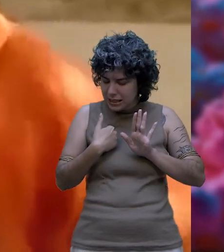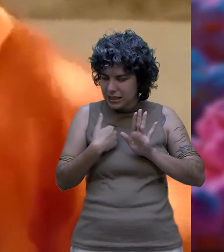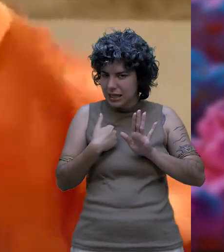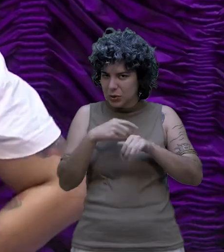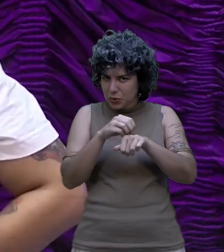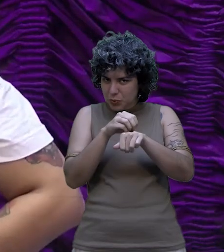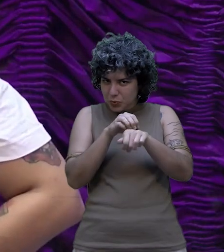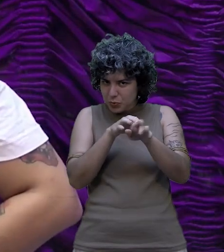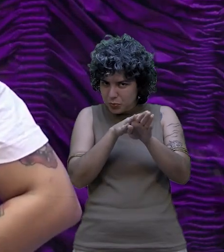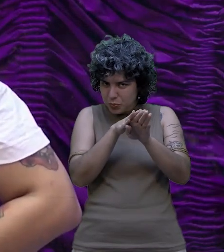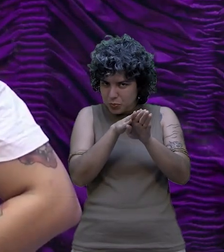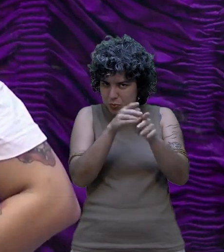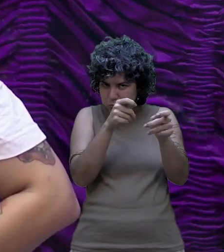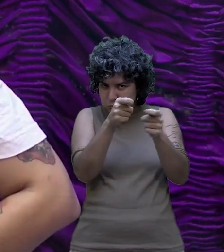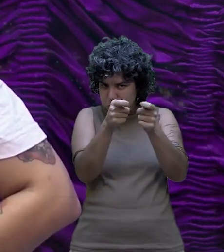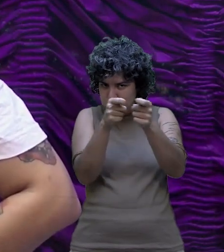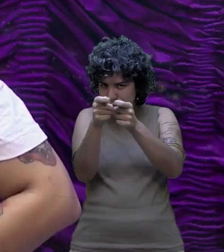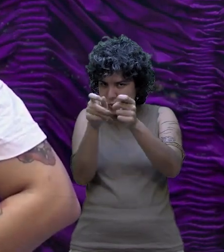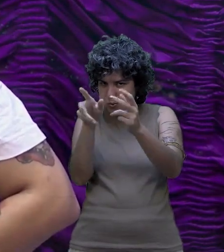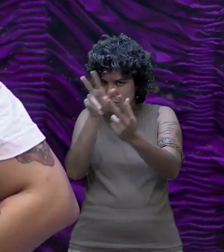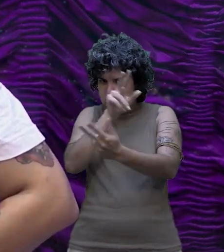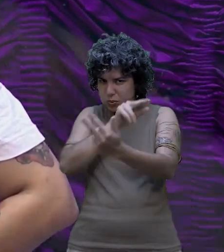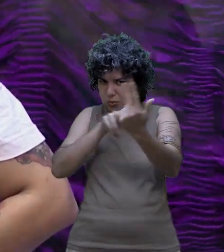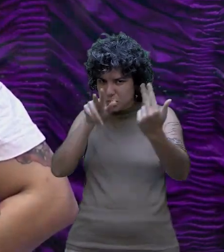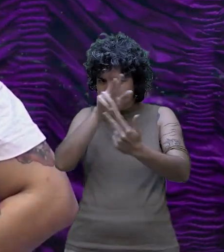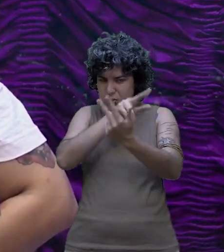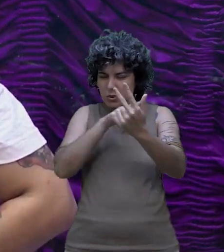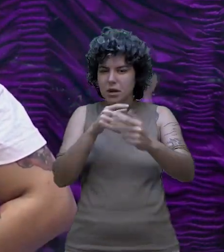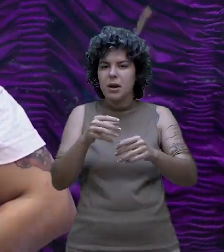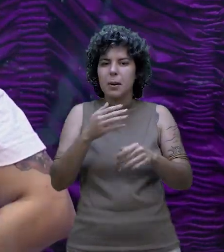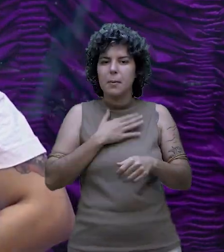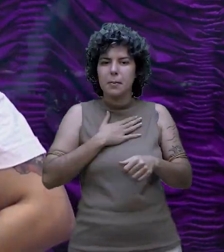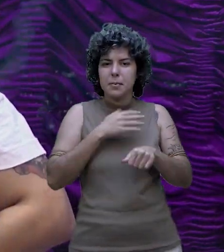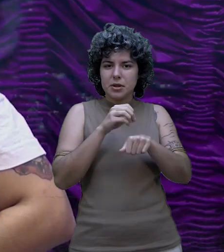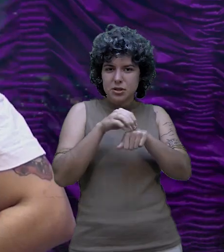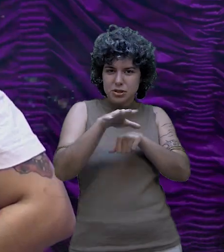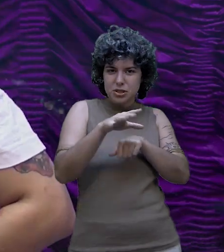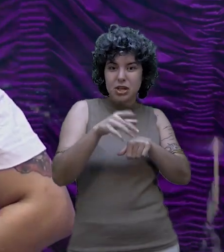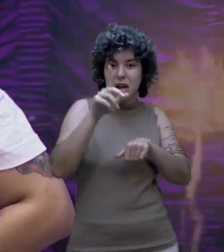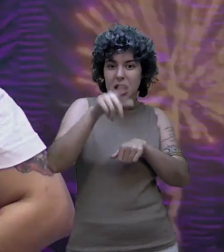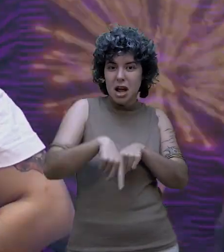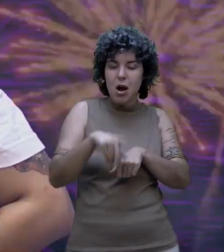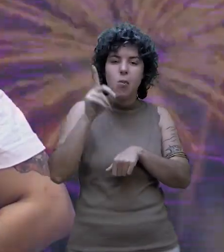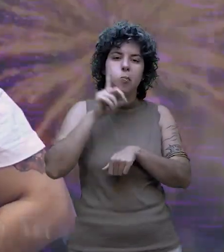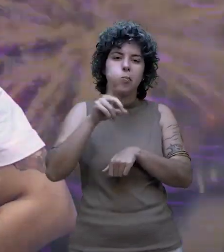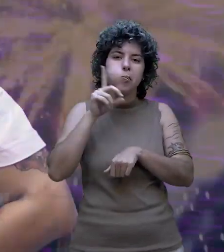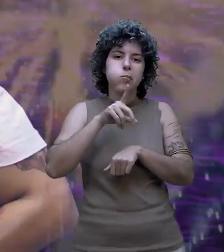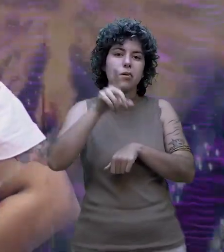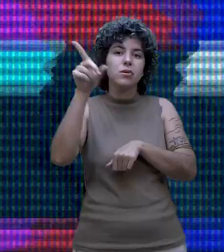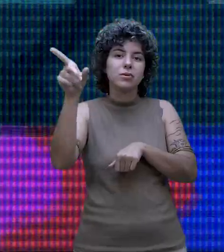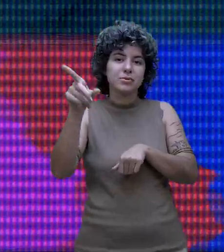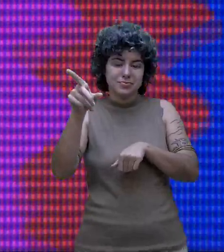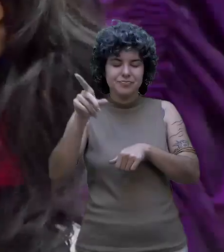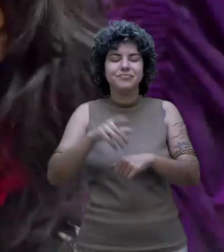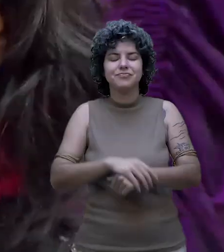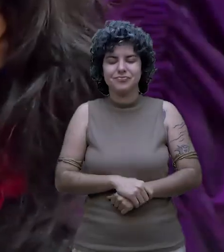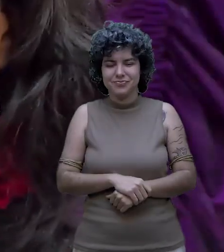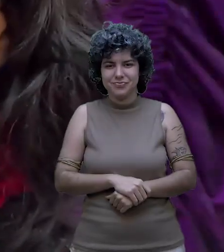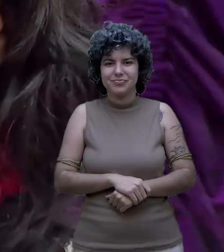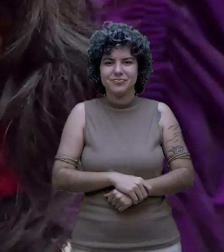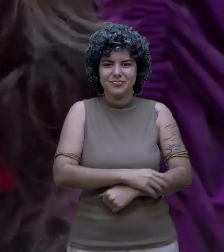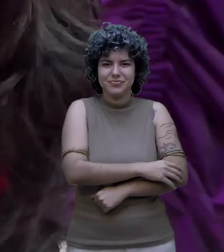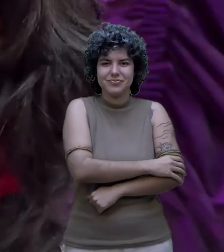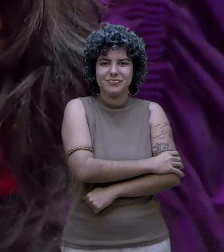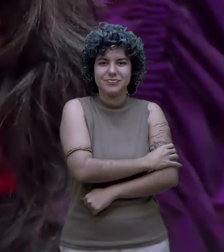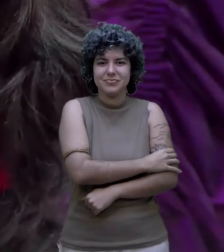a ver, irmão. Em minha defesa, eu preciso dizer que a minha dica de hoje é um filme norte-americano, viu? Sim, isso mesmo, da Disney. O que